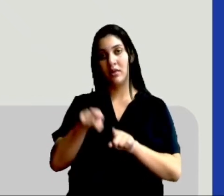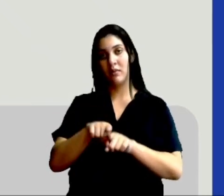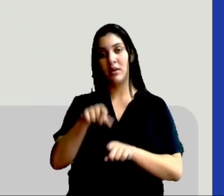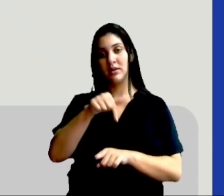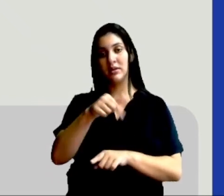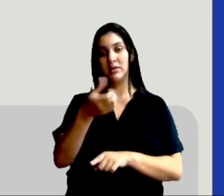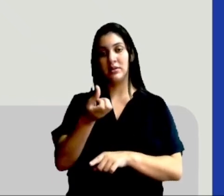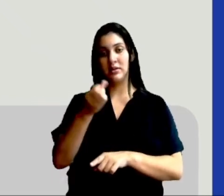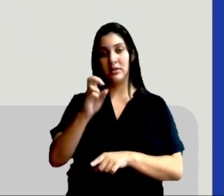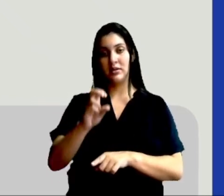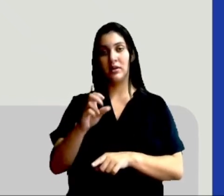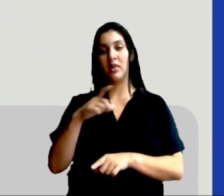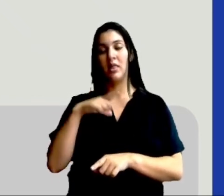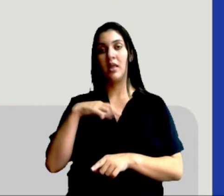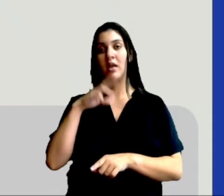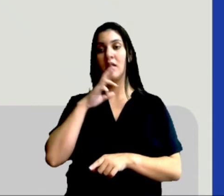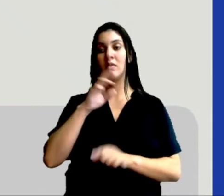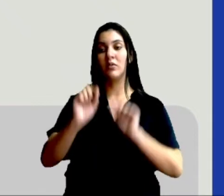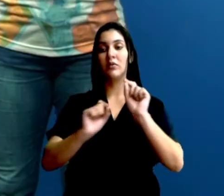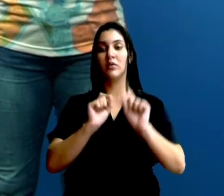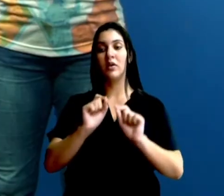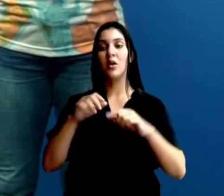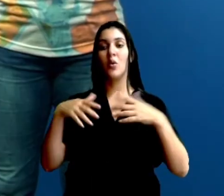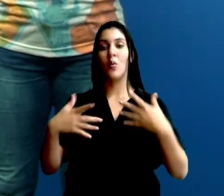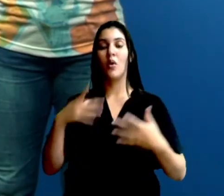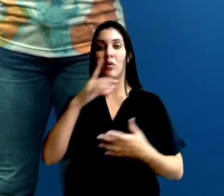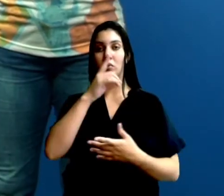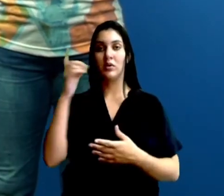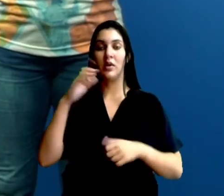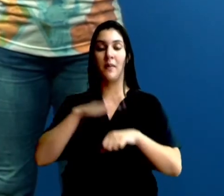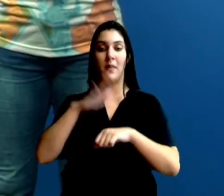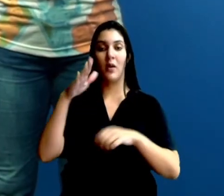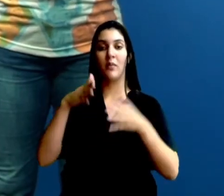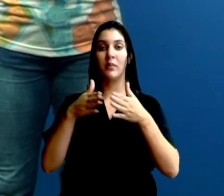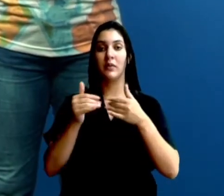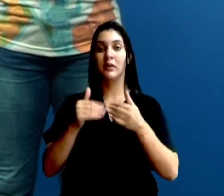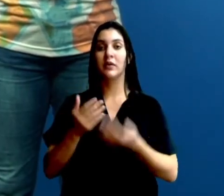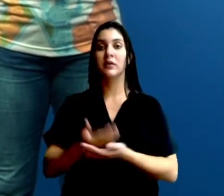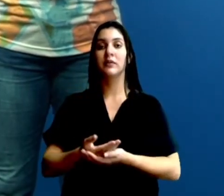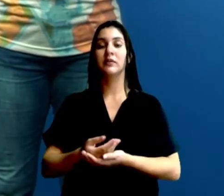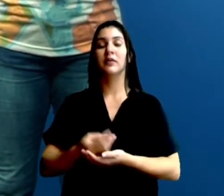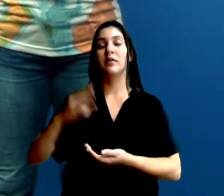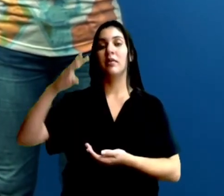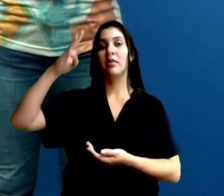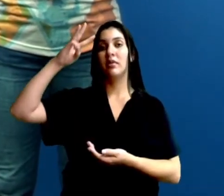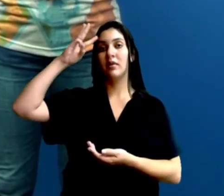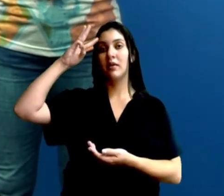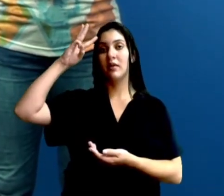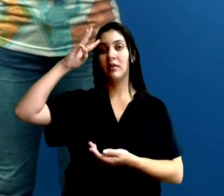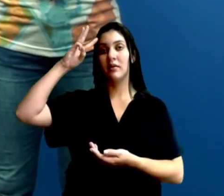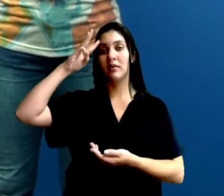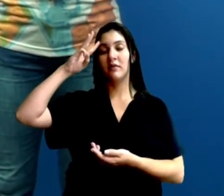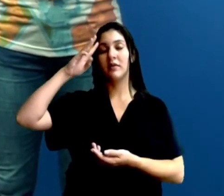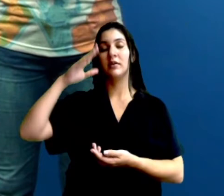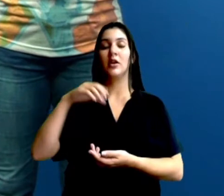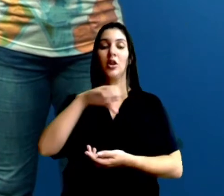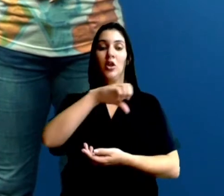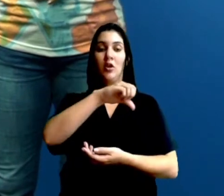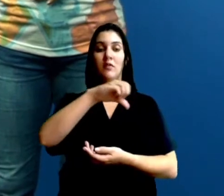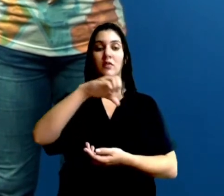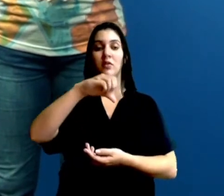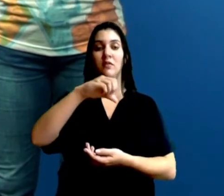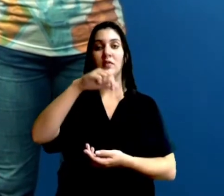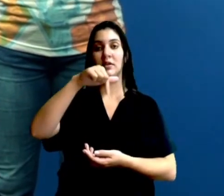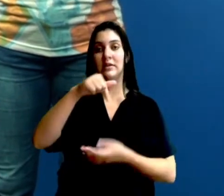765. Então, a gente tem a resposta aí de quê? Qual foi o dia que houve a maior encomenda? terça-feira com